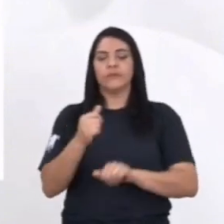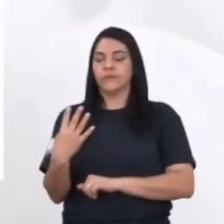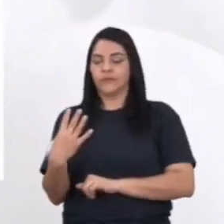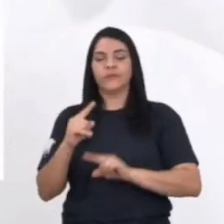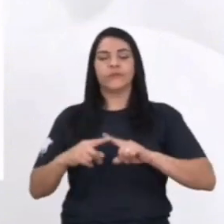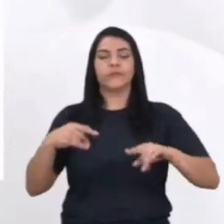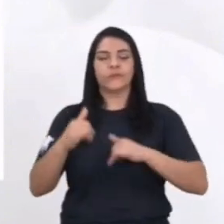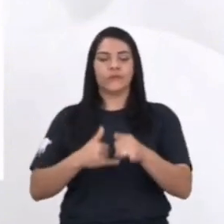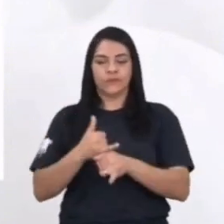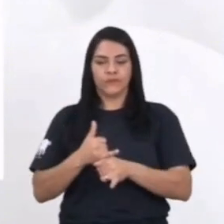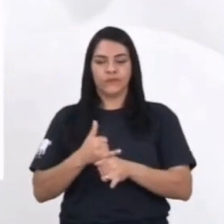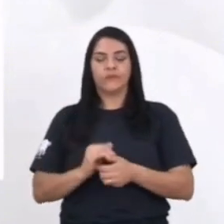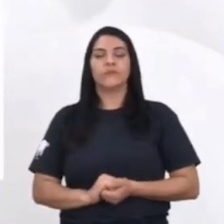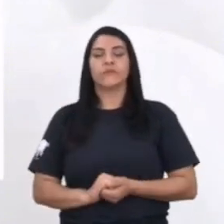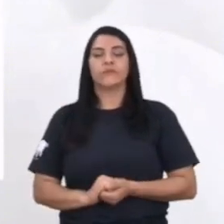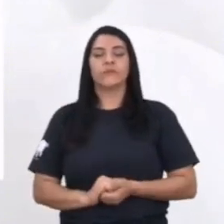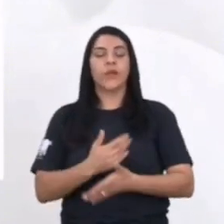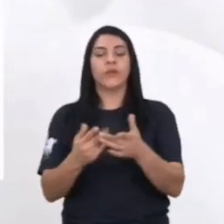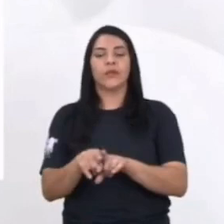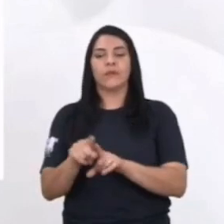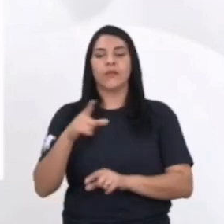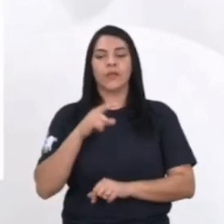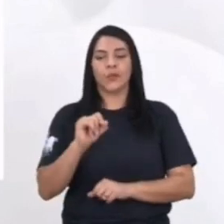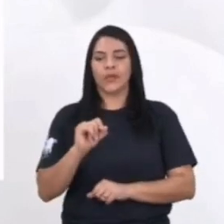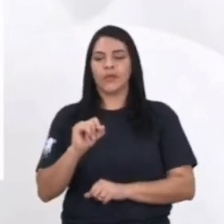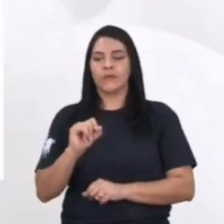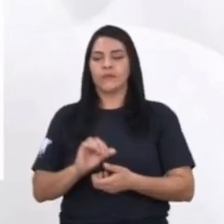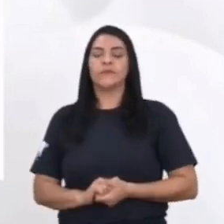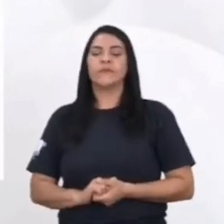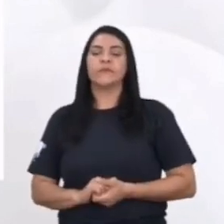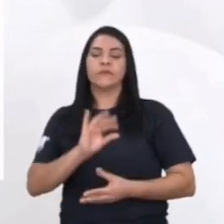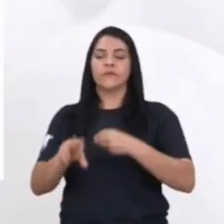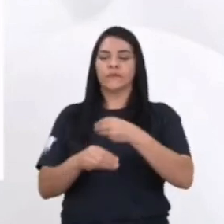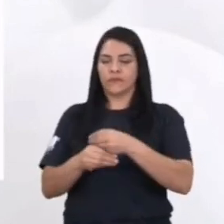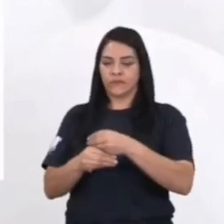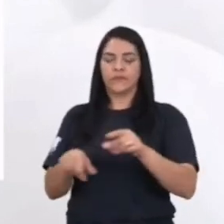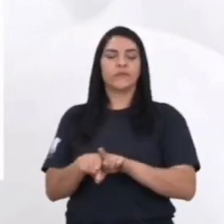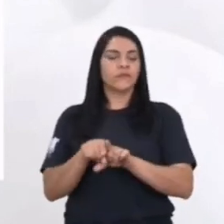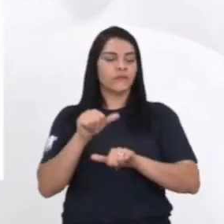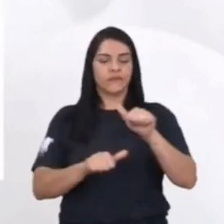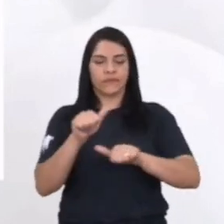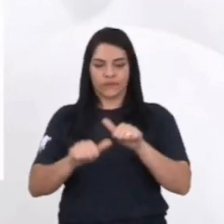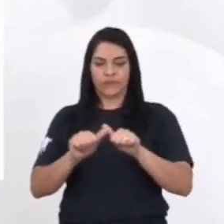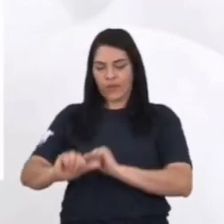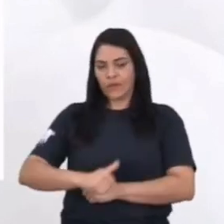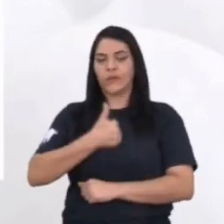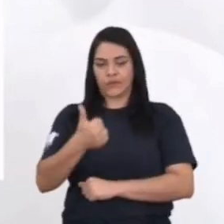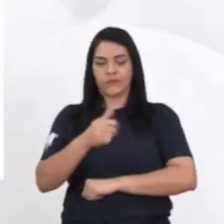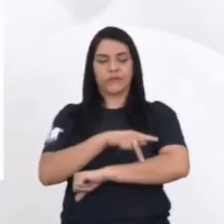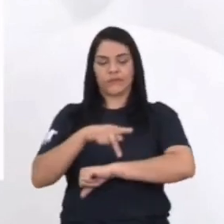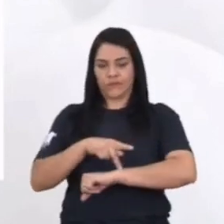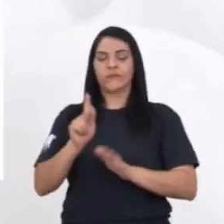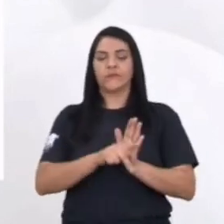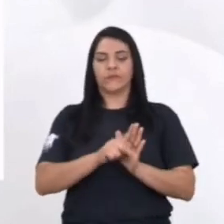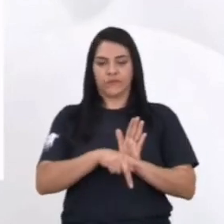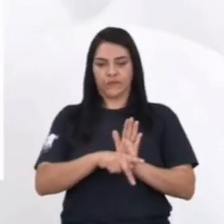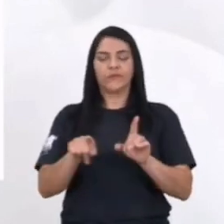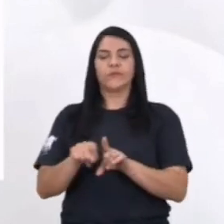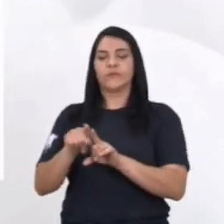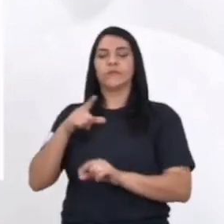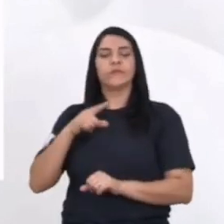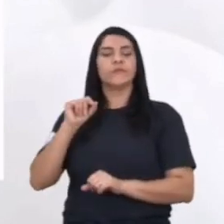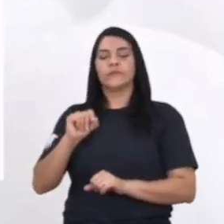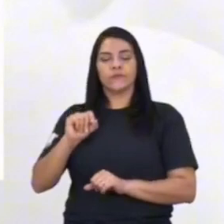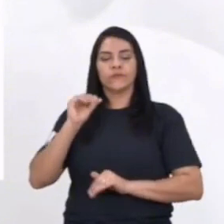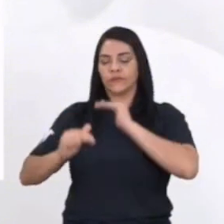digital. A gente também acabou acho que implementando, né, mudanças que são positivas nas premissas pedagógicas do projeto, que passou a